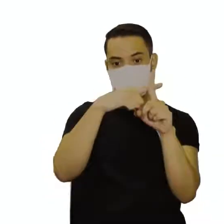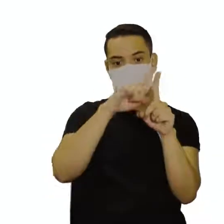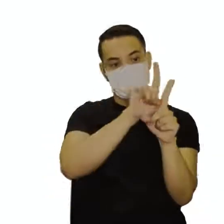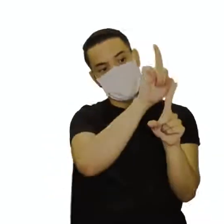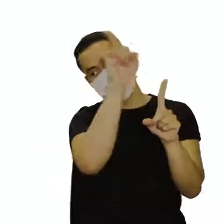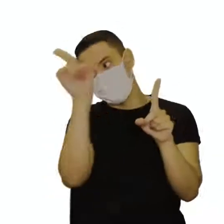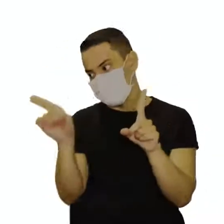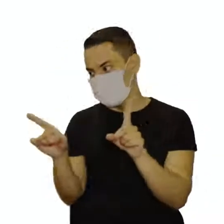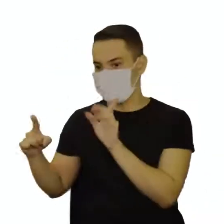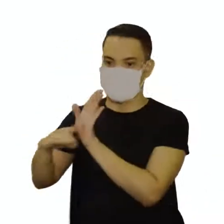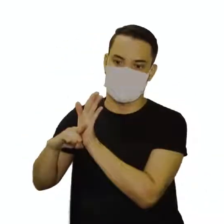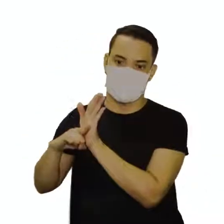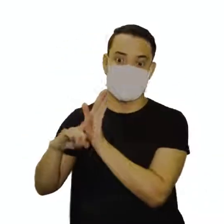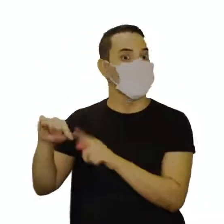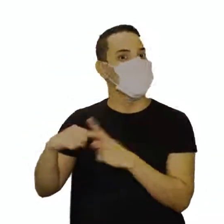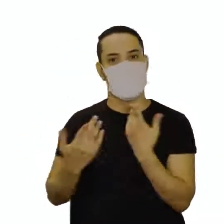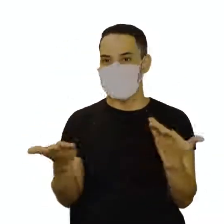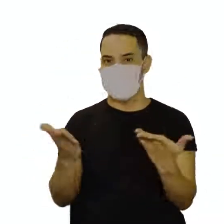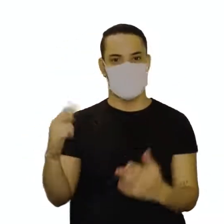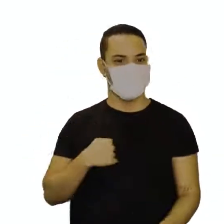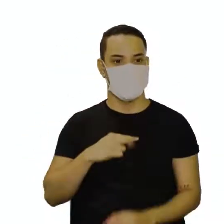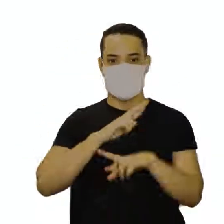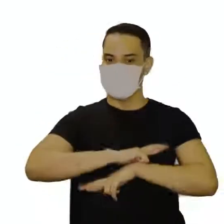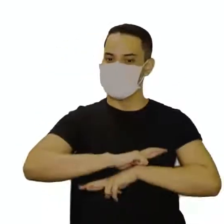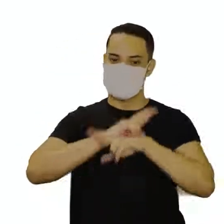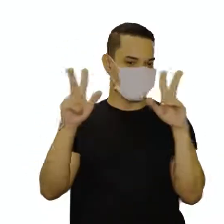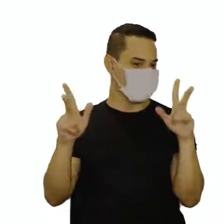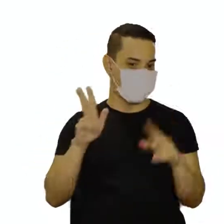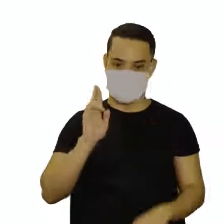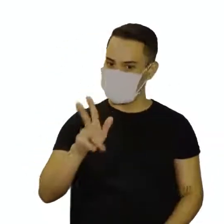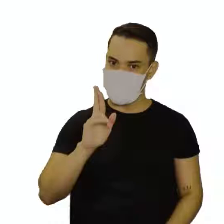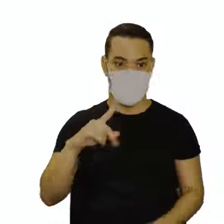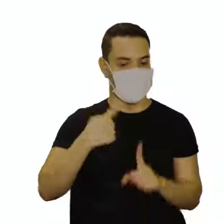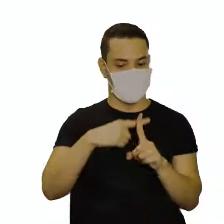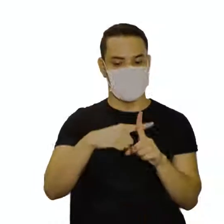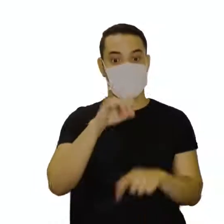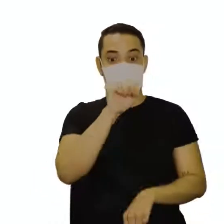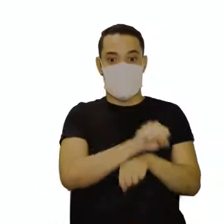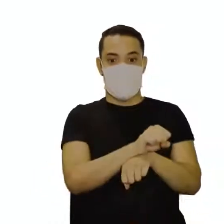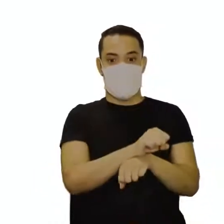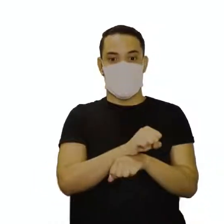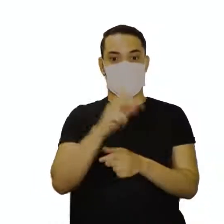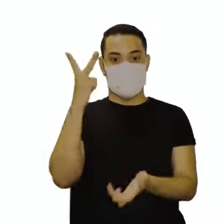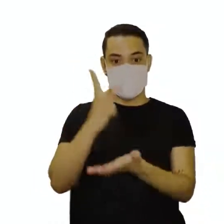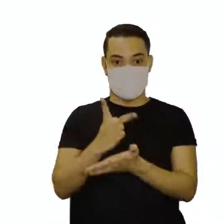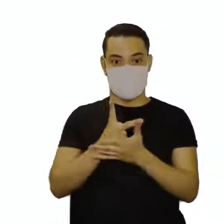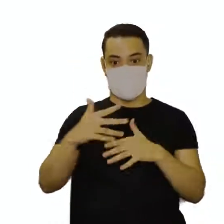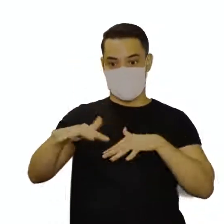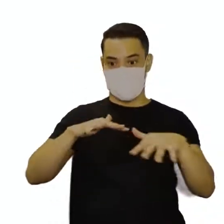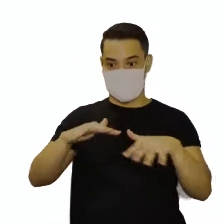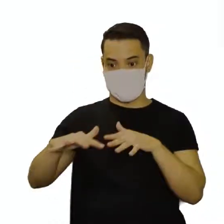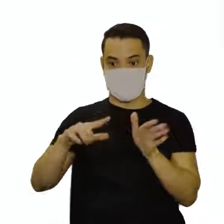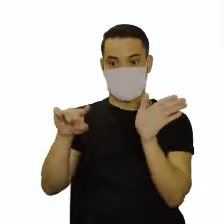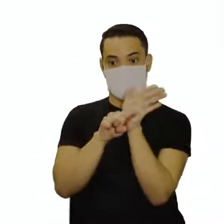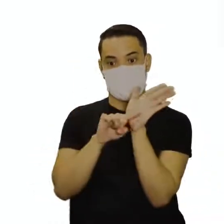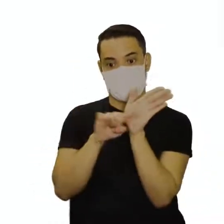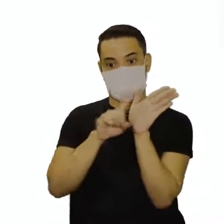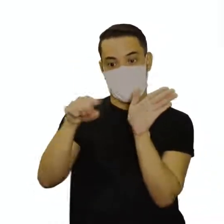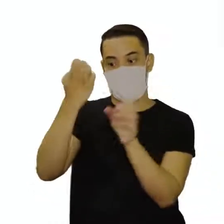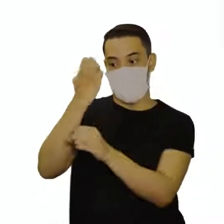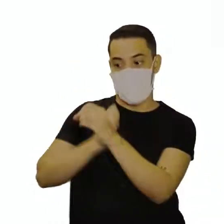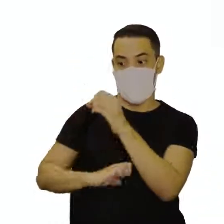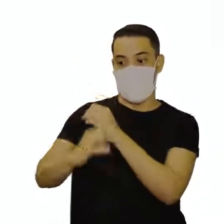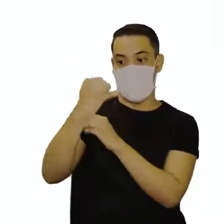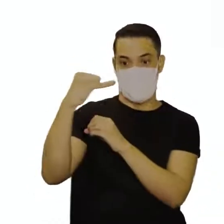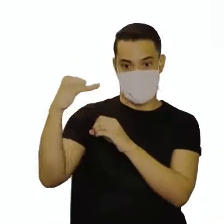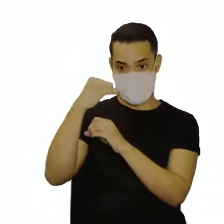lado negativo. Mas nós sabemos que não é o positivo que se move. Quem é que se move? Se move é o elétron.